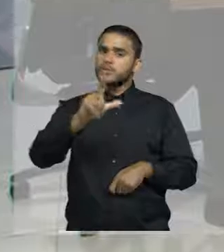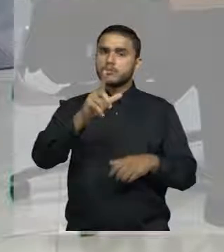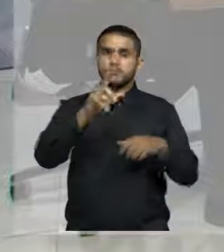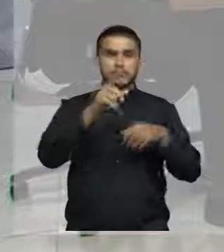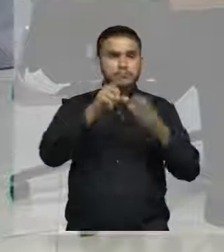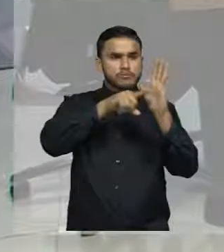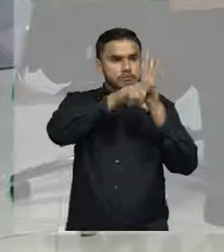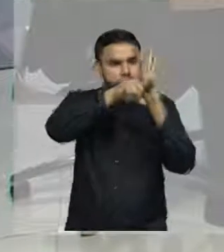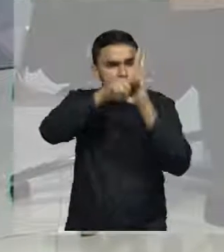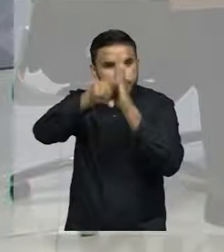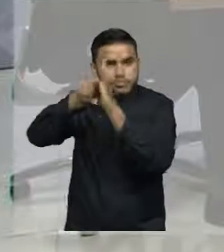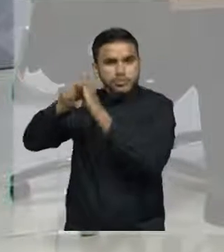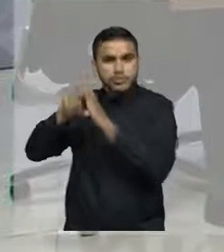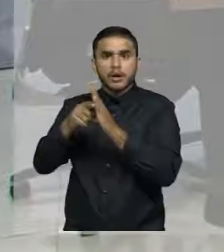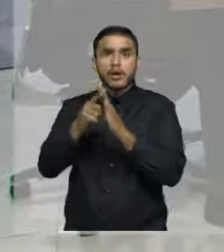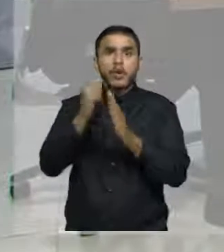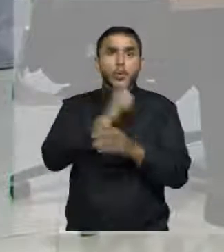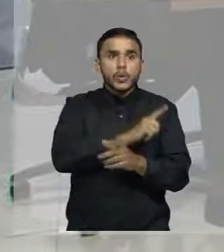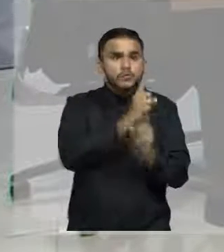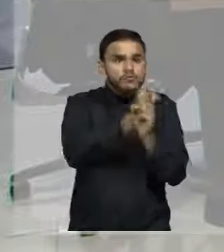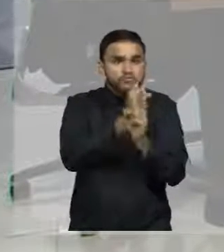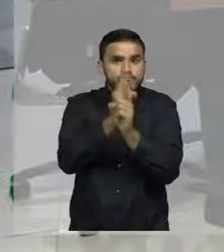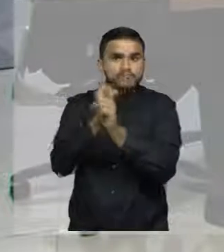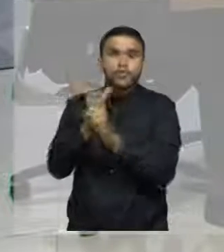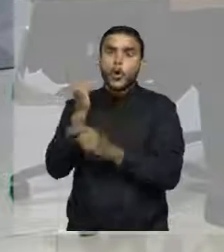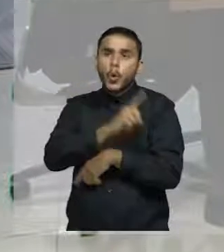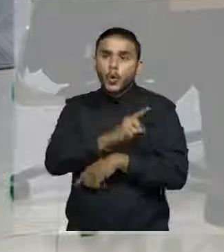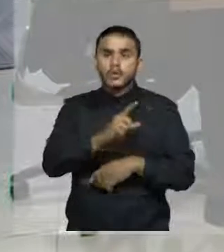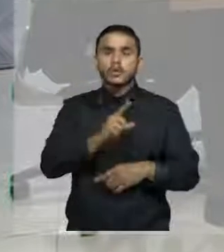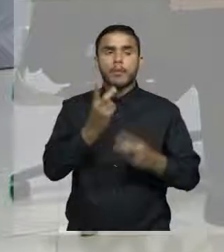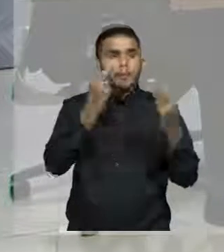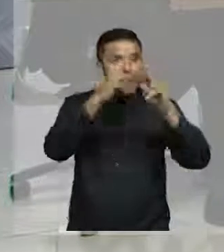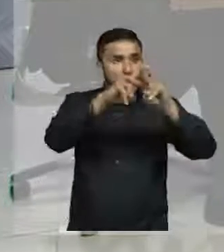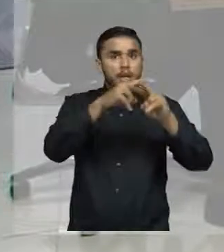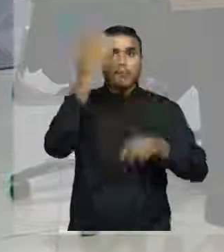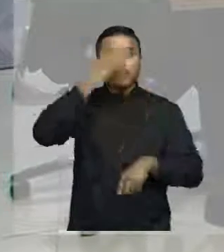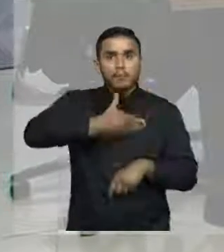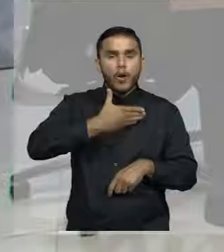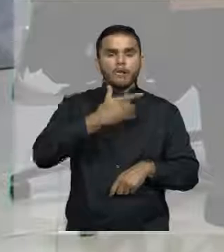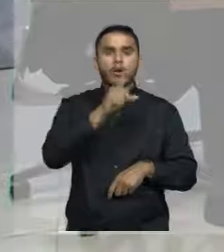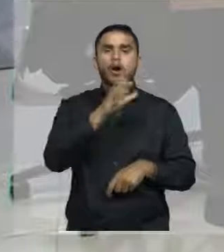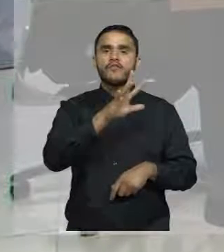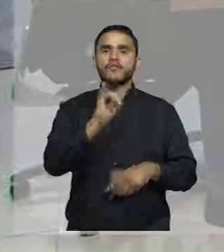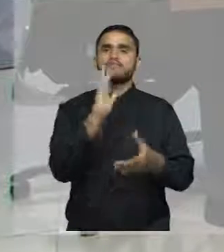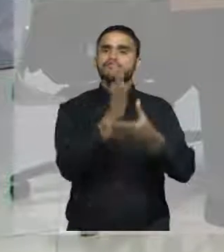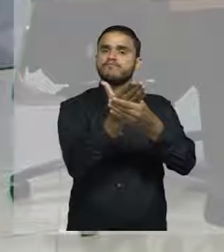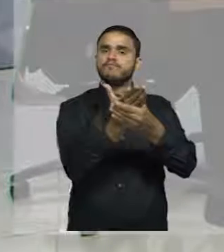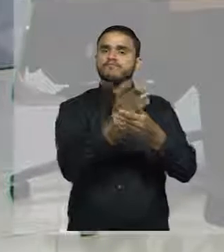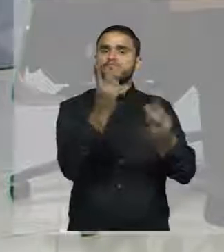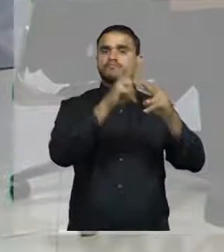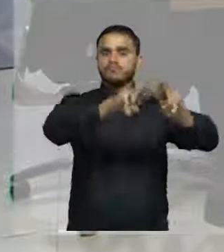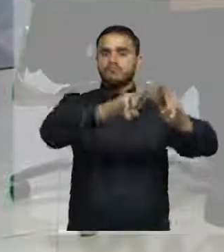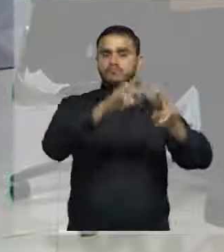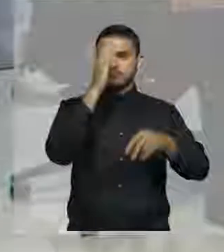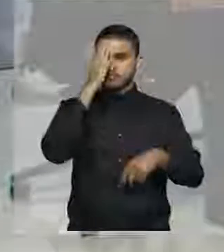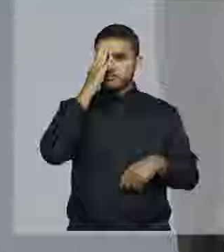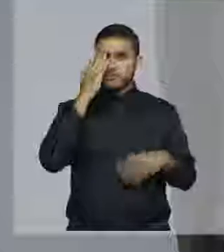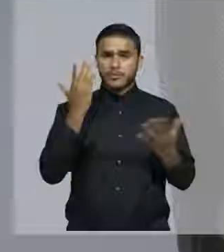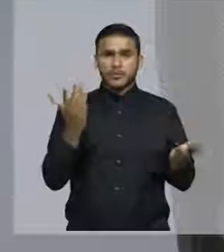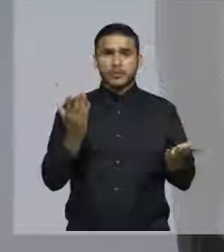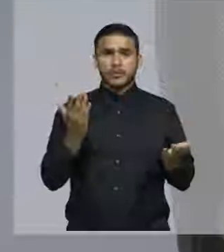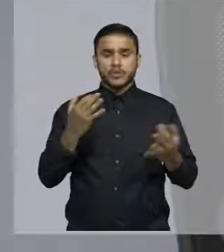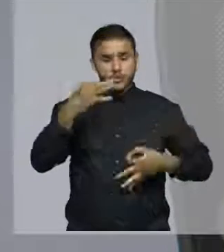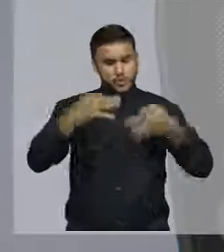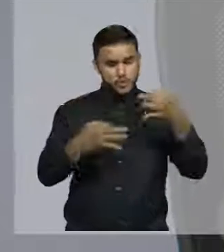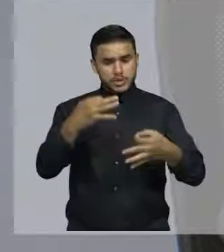enfrentamento, né, o que é interessante porque isso traz uma série de outras consequências, né, porque a polícia